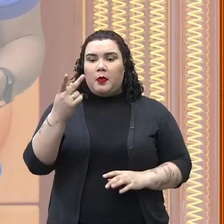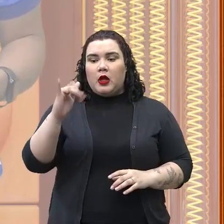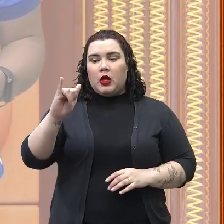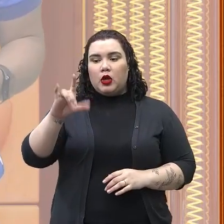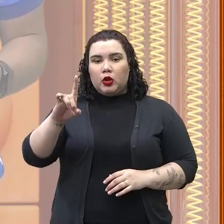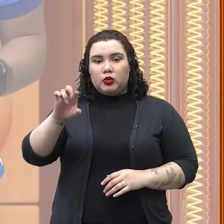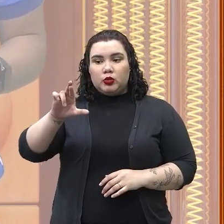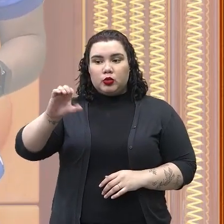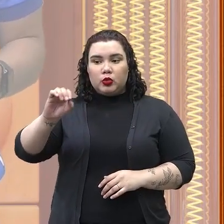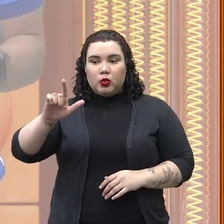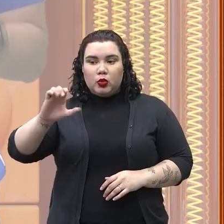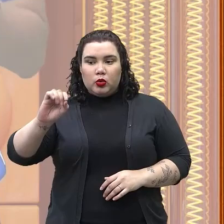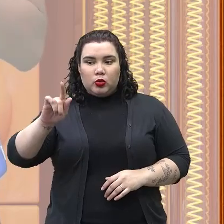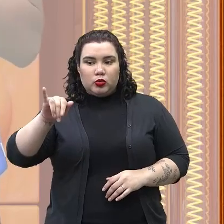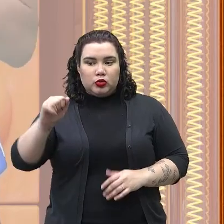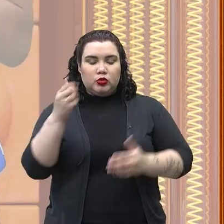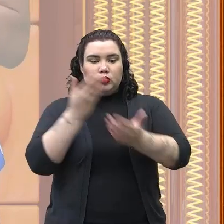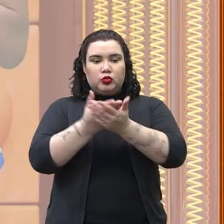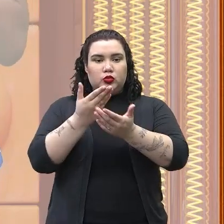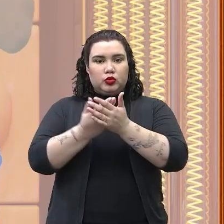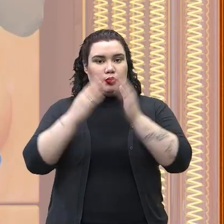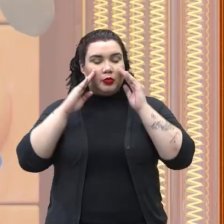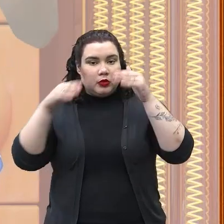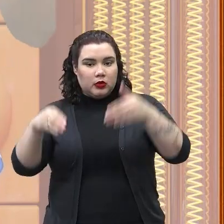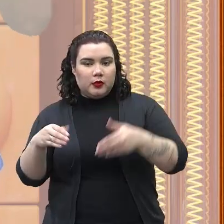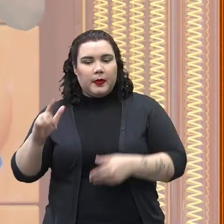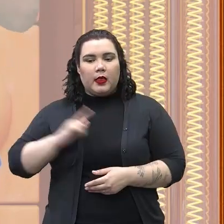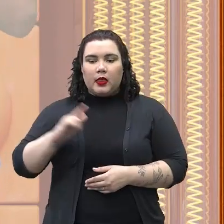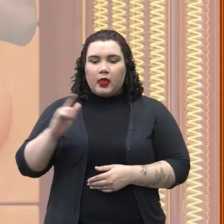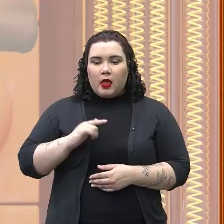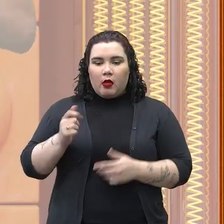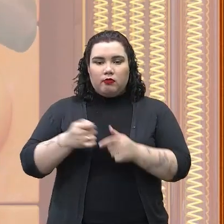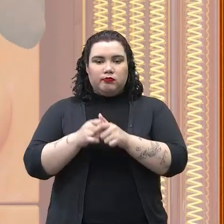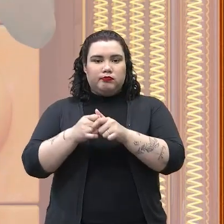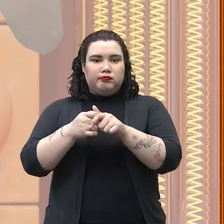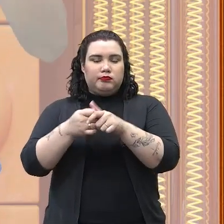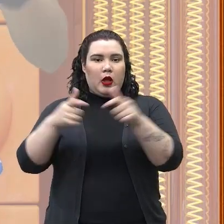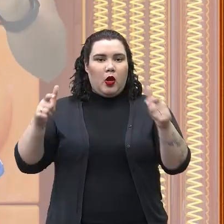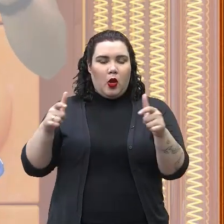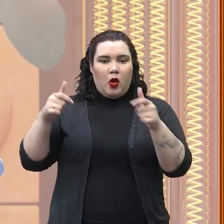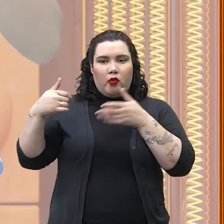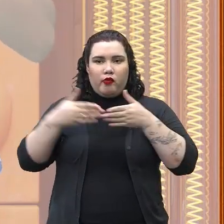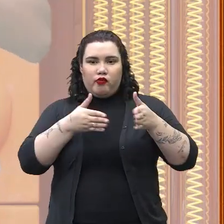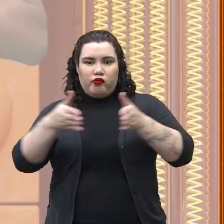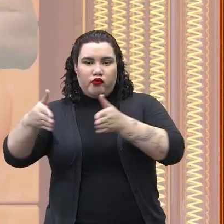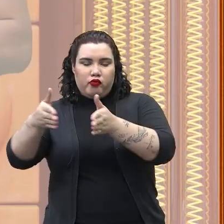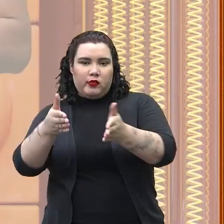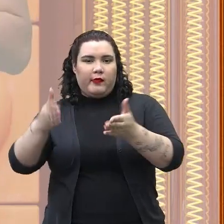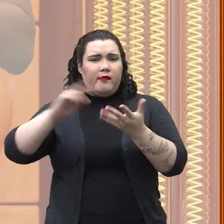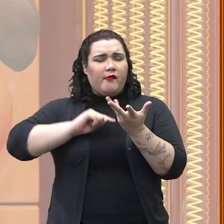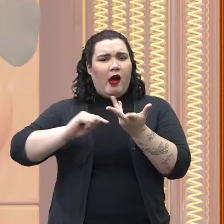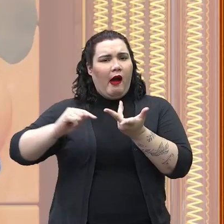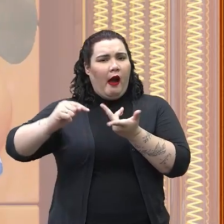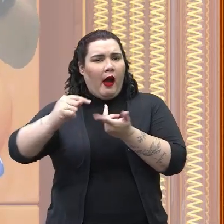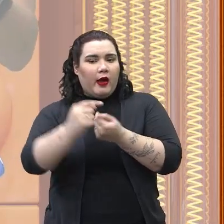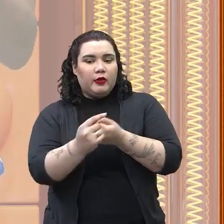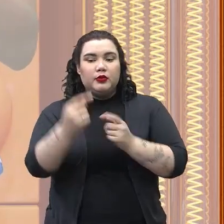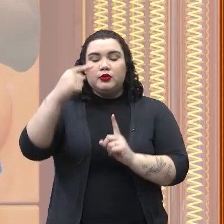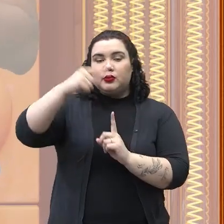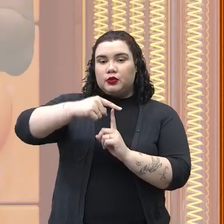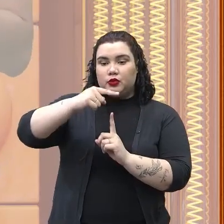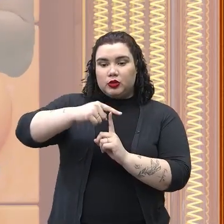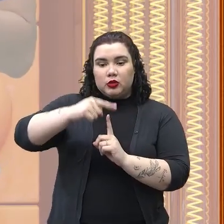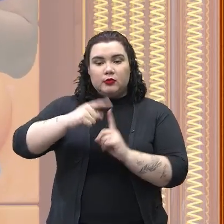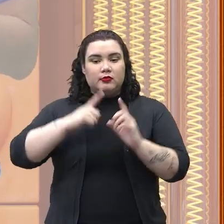uma área da geografia que estuda isso. E aí a gente tem rios maiores, rios menores, rios de primeira ordem, rio de segunda ordem, rios que